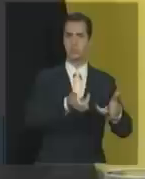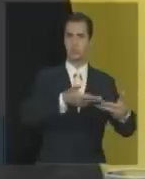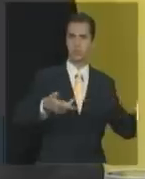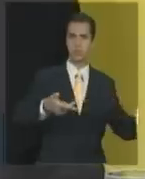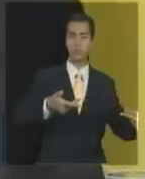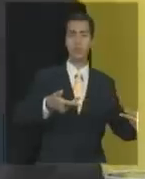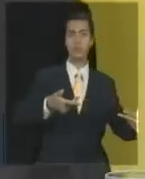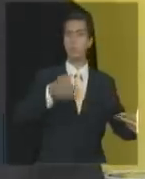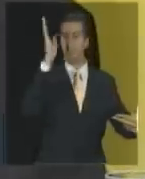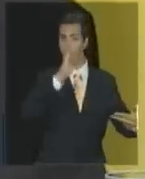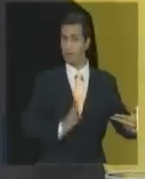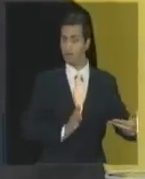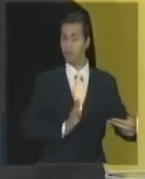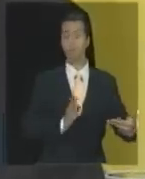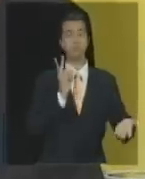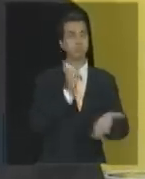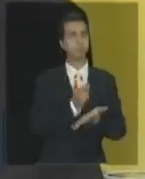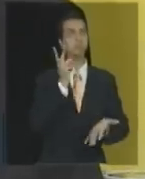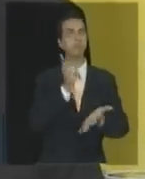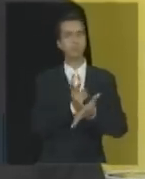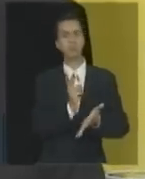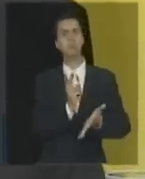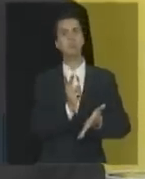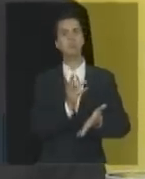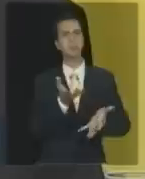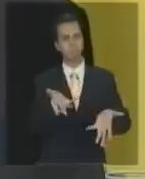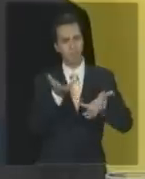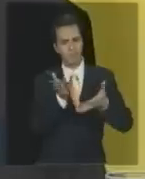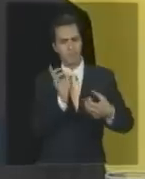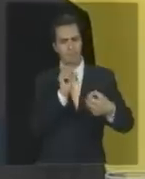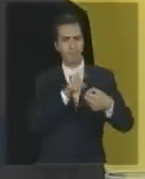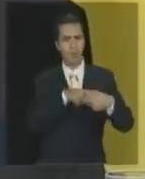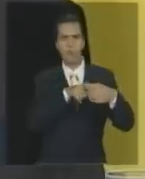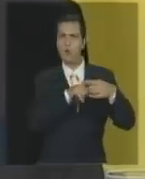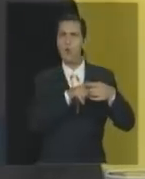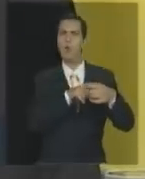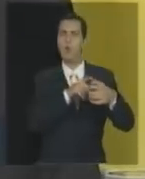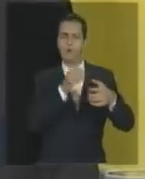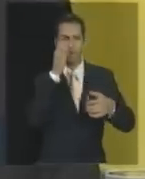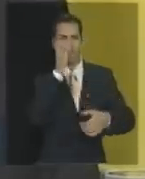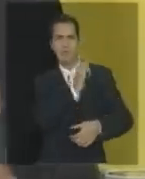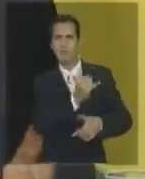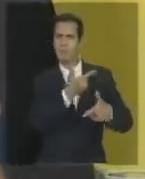em que o Brasil não esteja convidado e presente para expor a sua experiência.